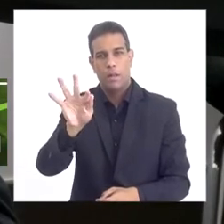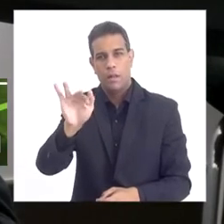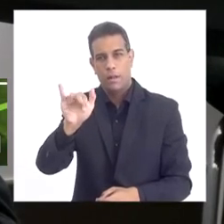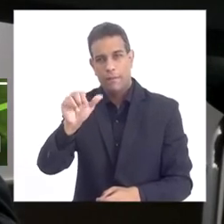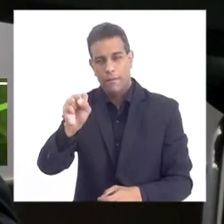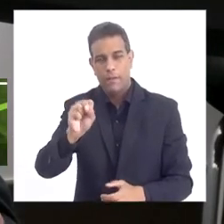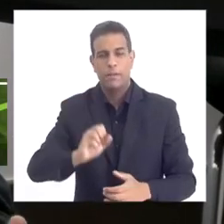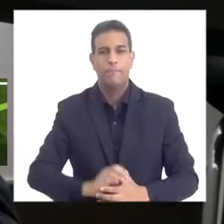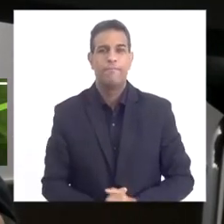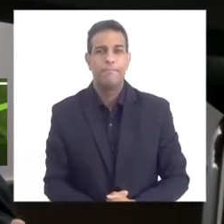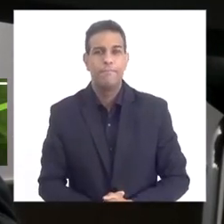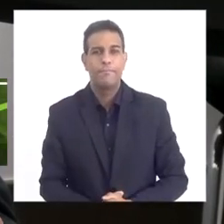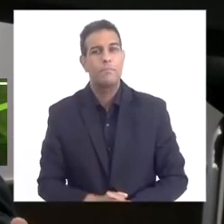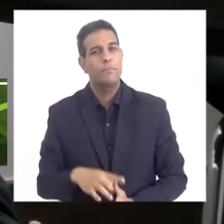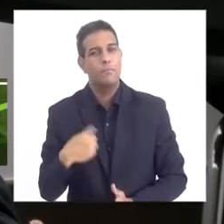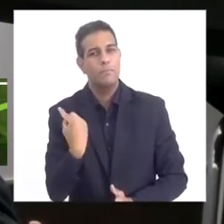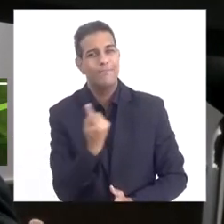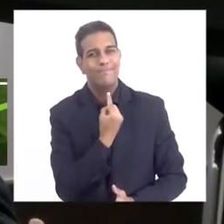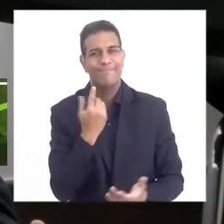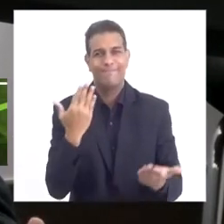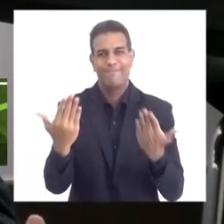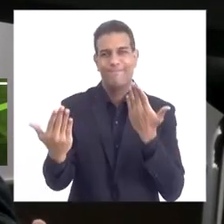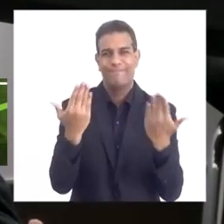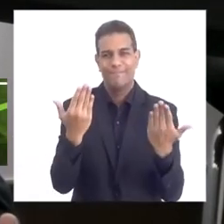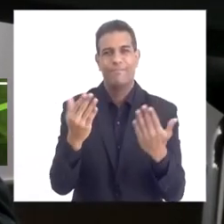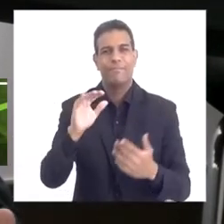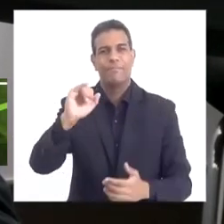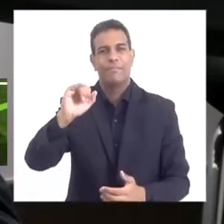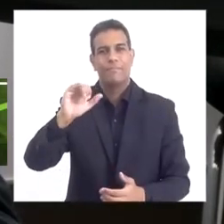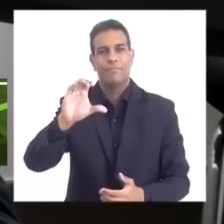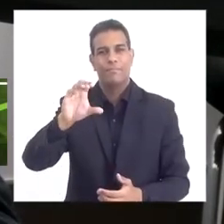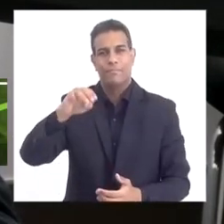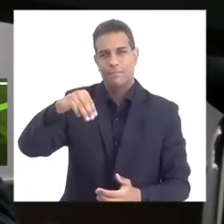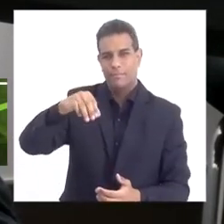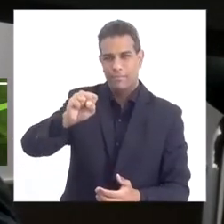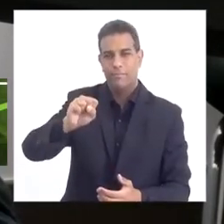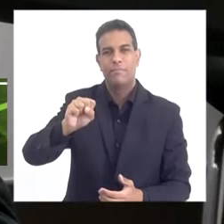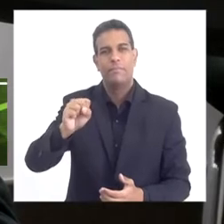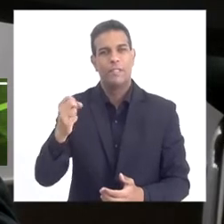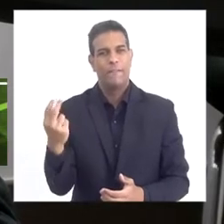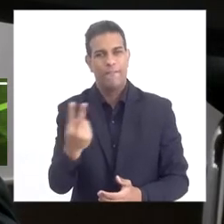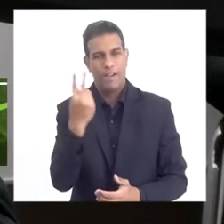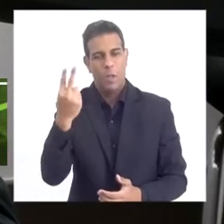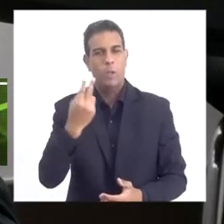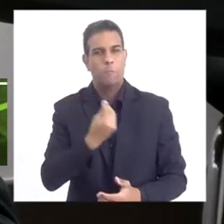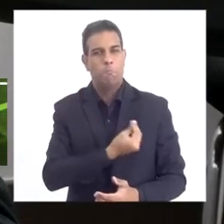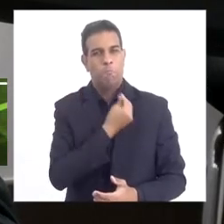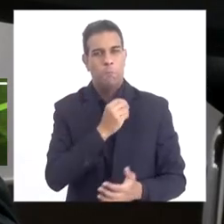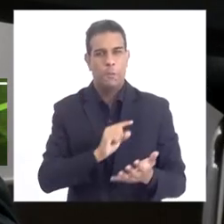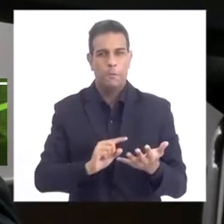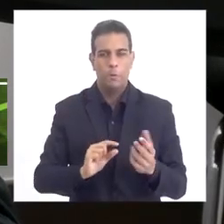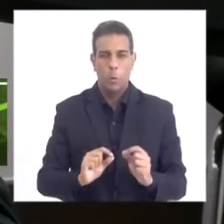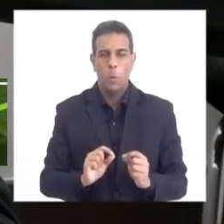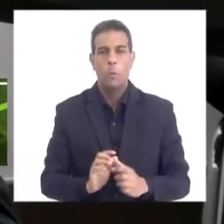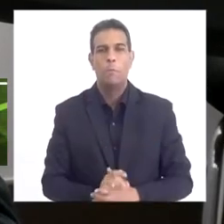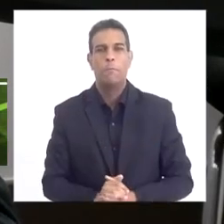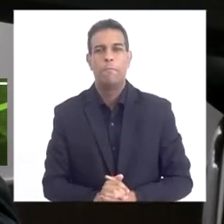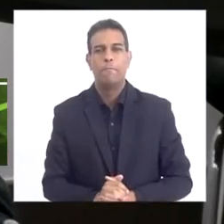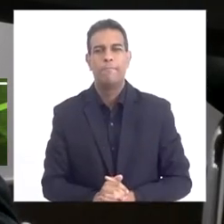a gente vai ver em termos de ICMS, evidentemente a valor presente, se ele